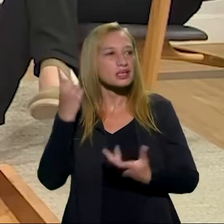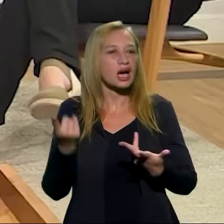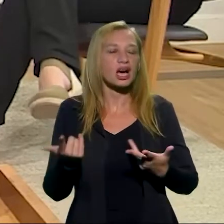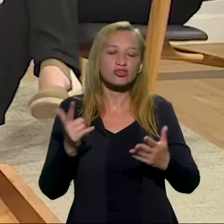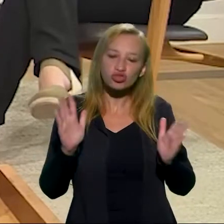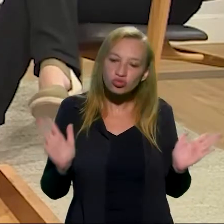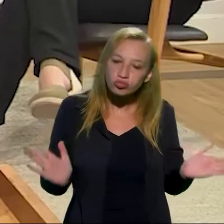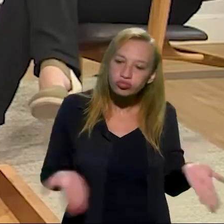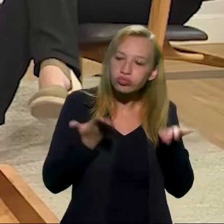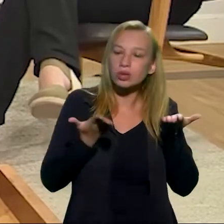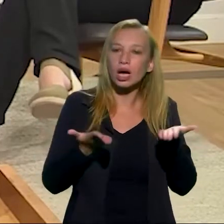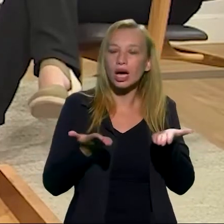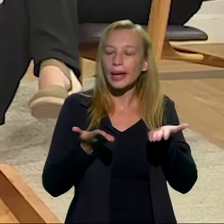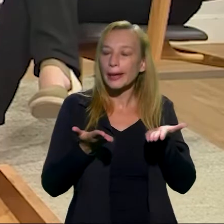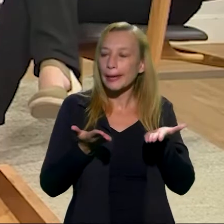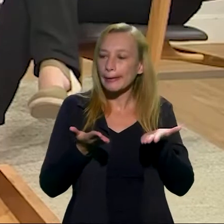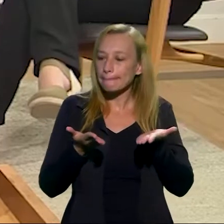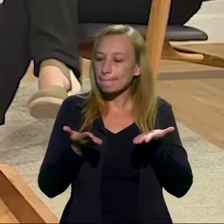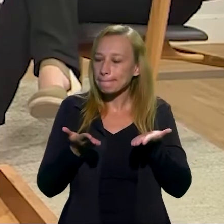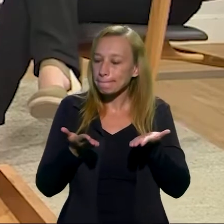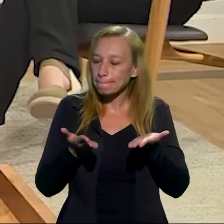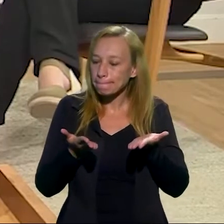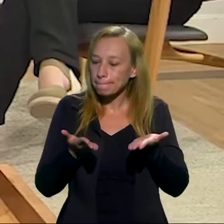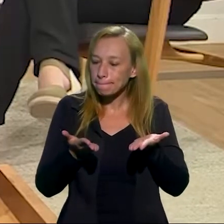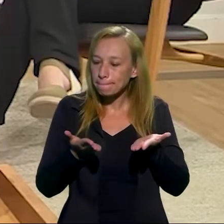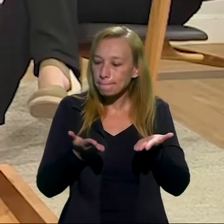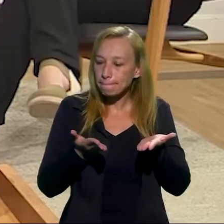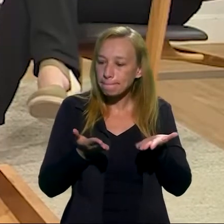formas de empurrar